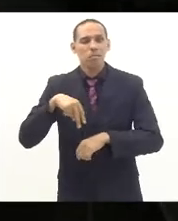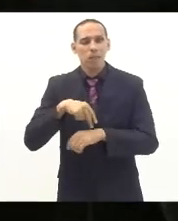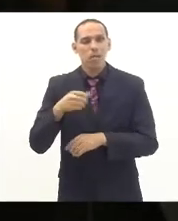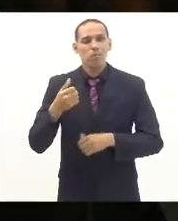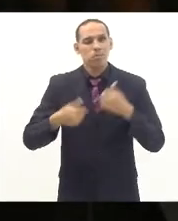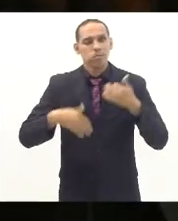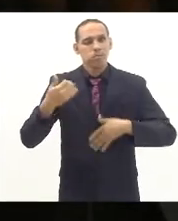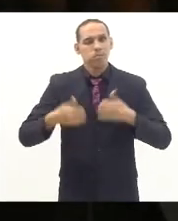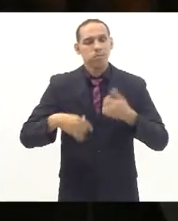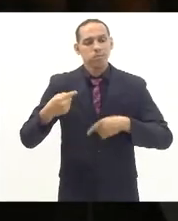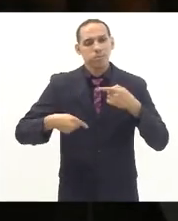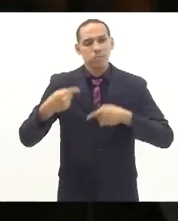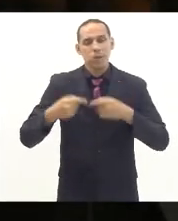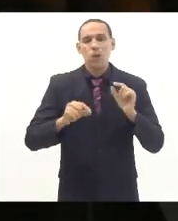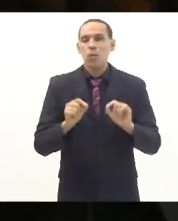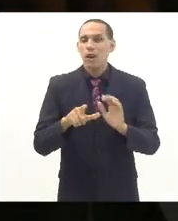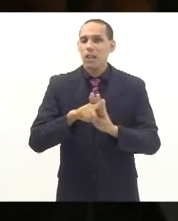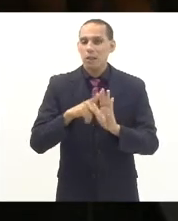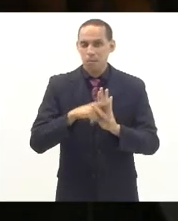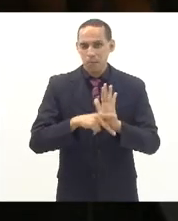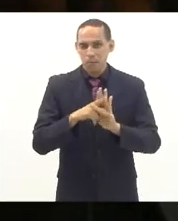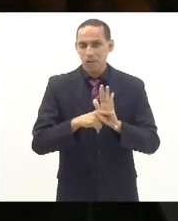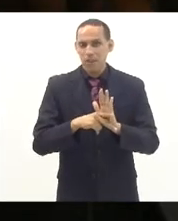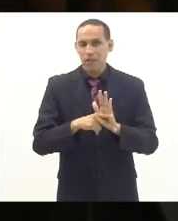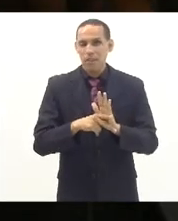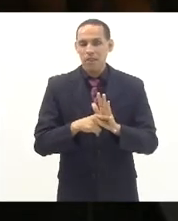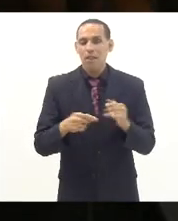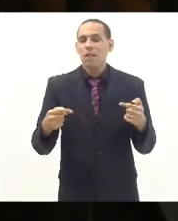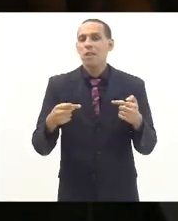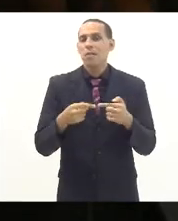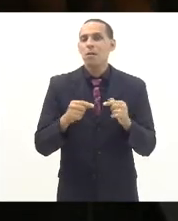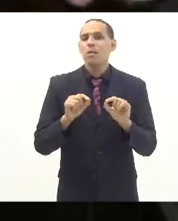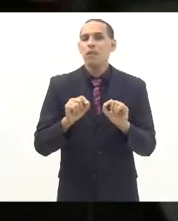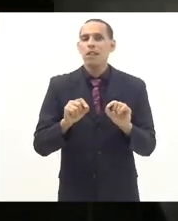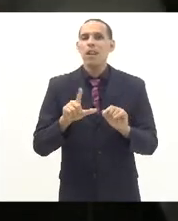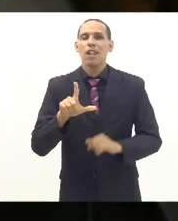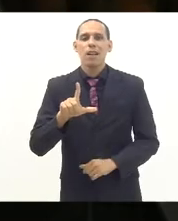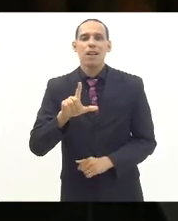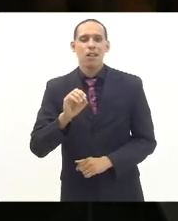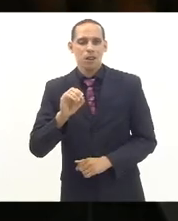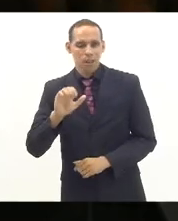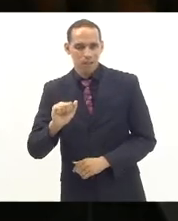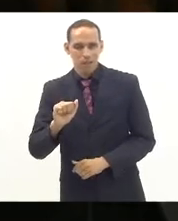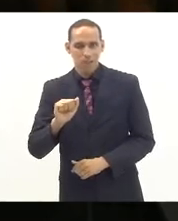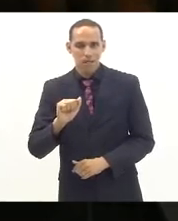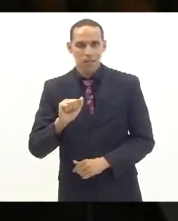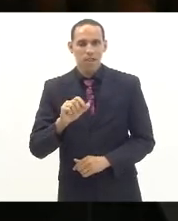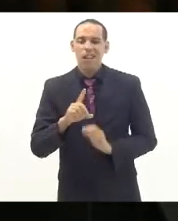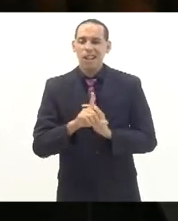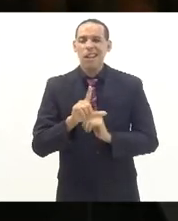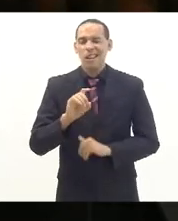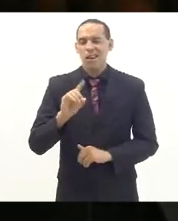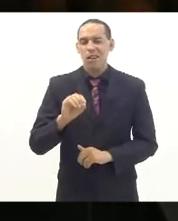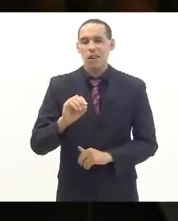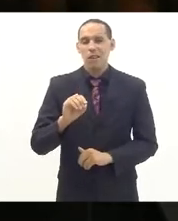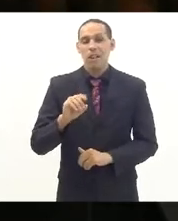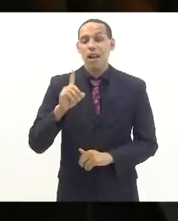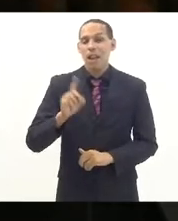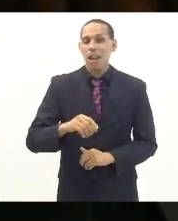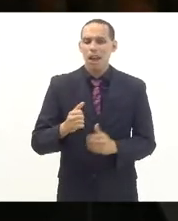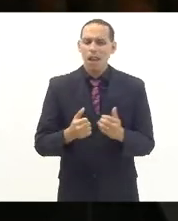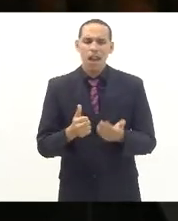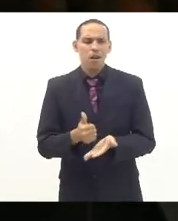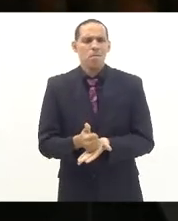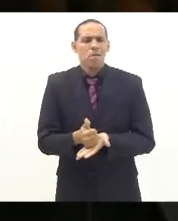Tribuna para discutir o projeto de lei que dialoga com a lei de diretrizes orçamentárias que é um dos principais pilares